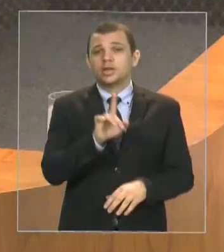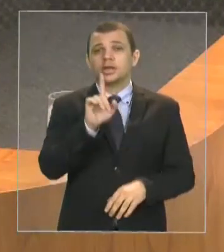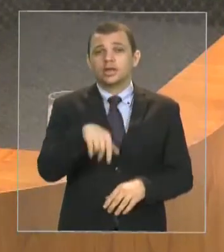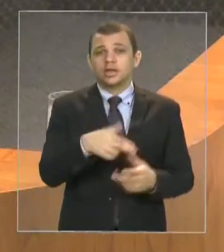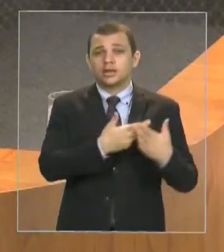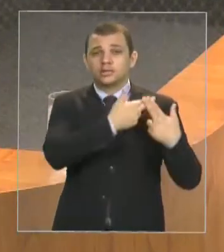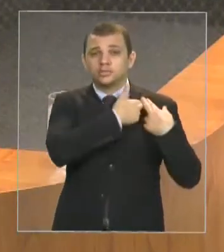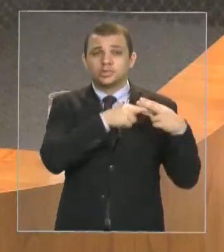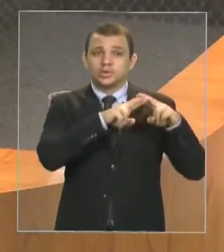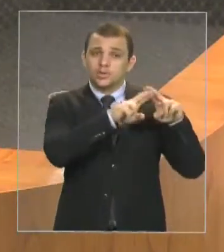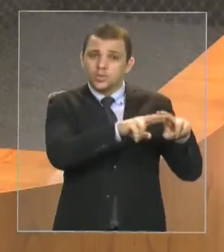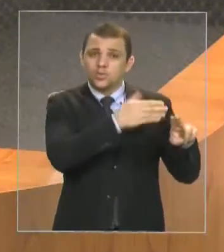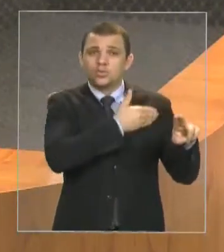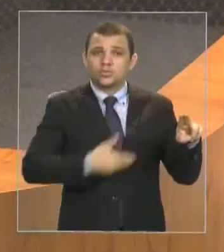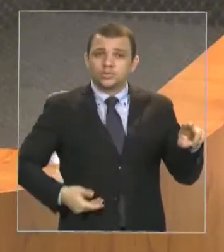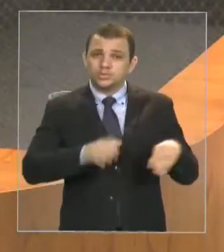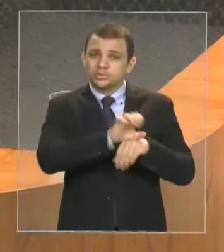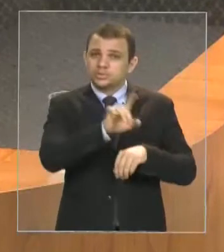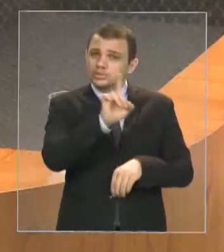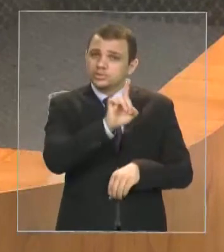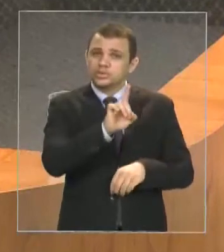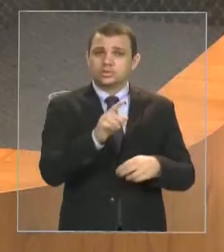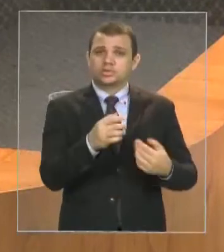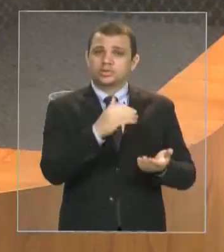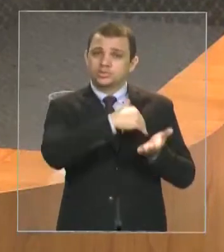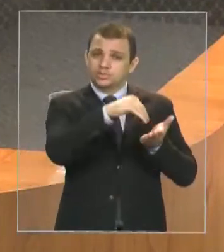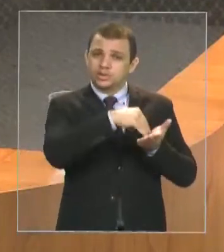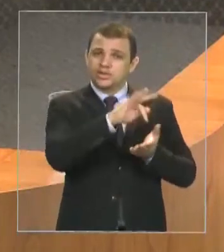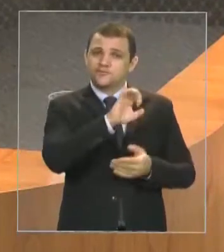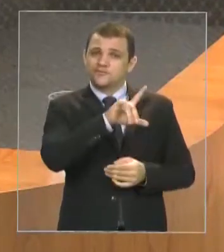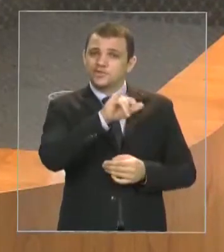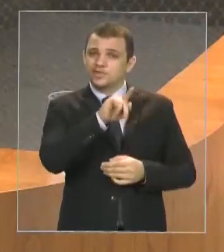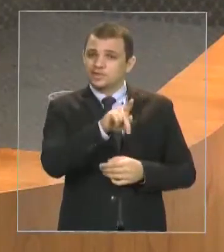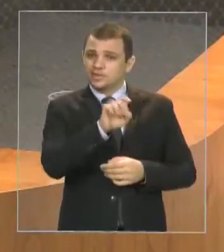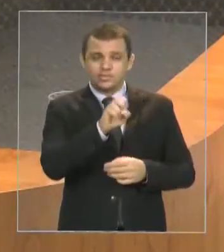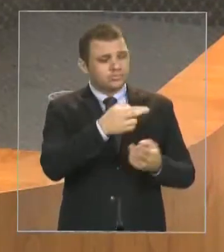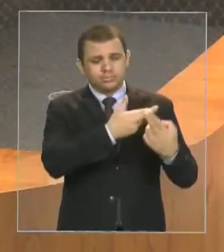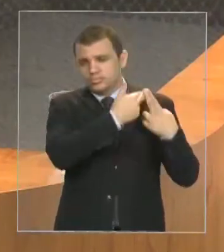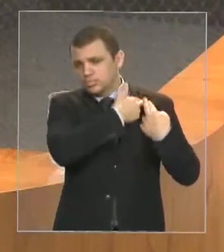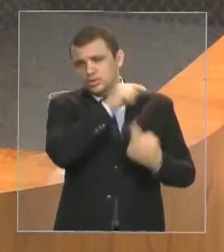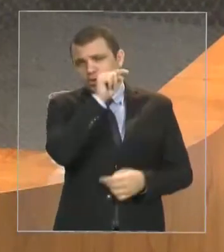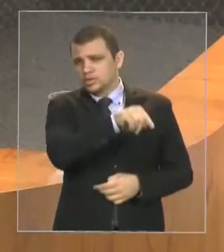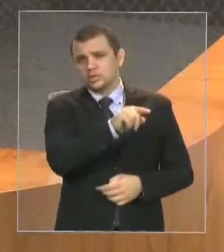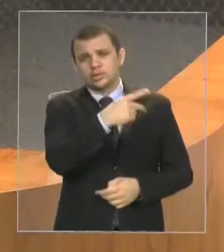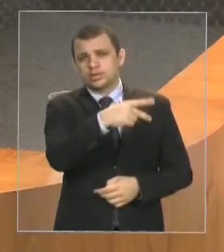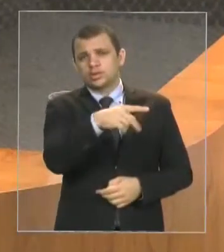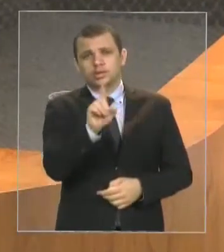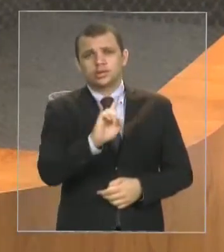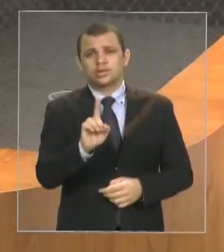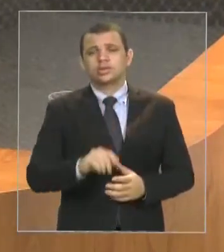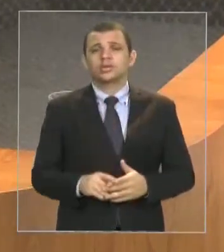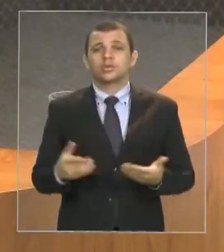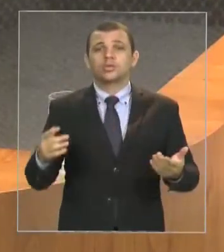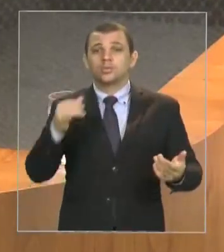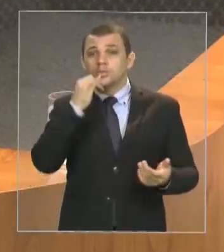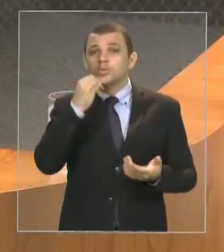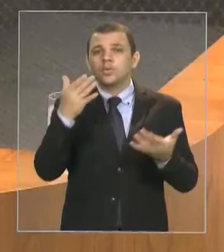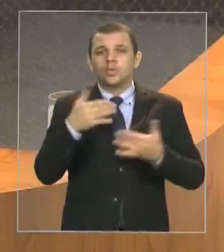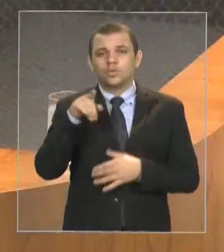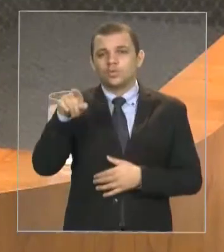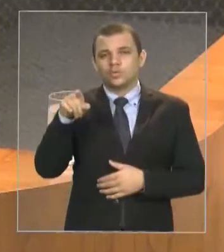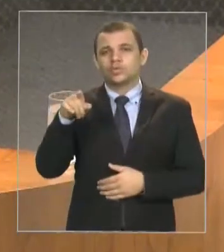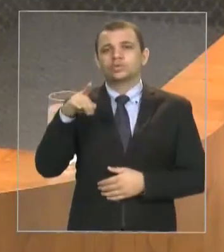governo do Estado, do secretário Felipe Camarão. Hoje mesmo, a denúncia que houve aqui, citada da escola Jackson